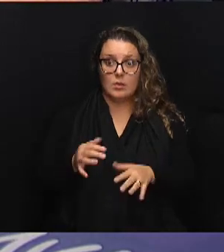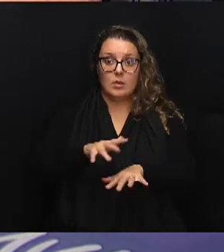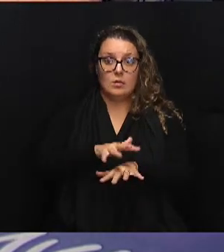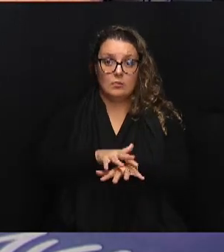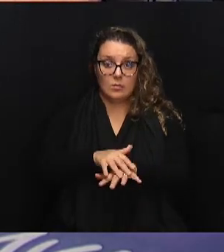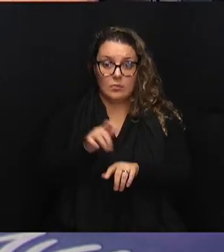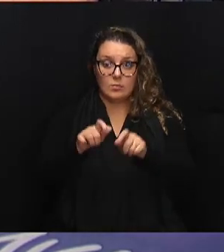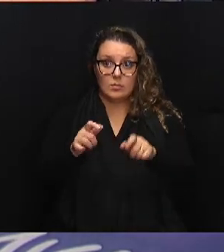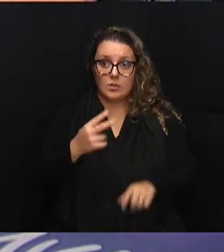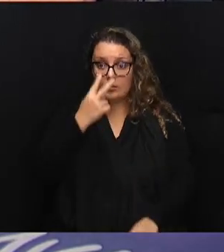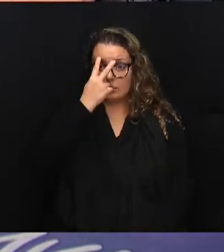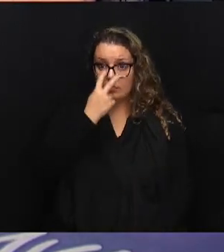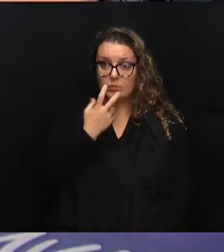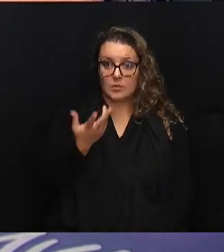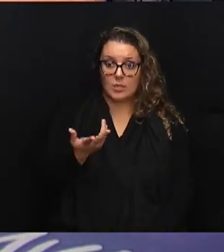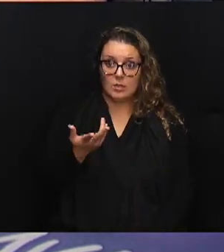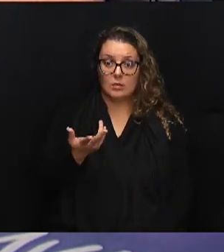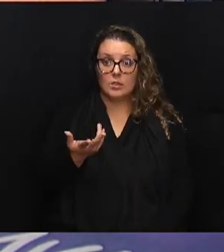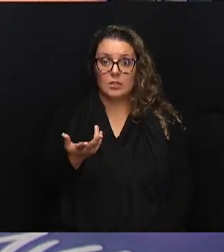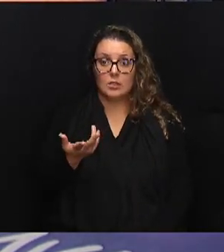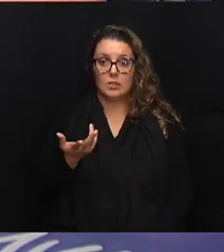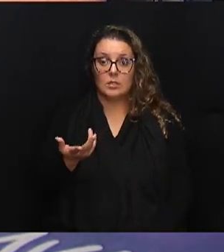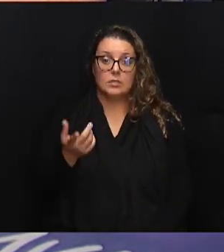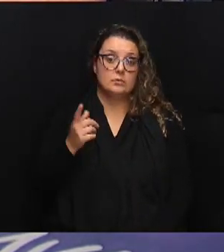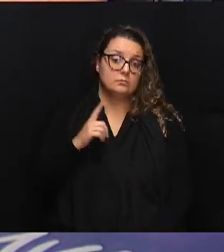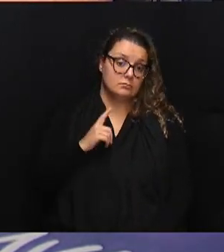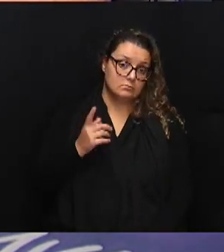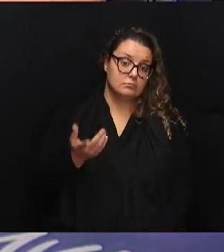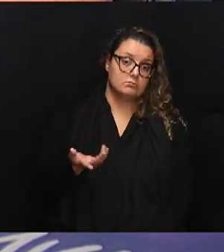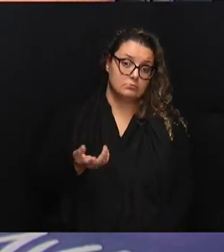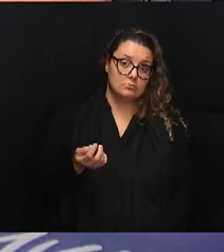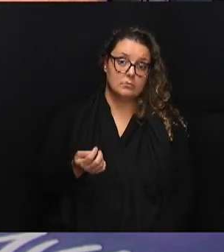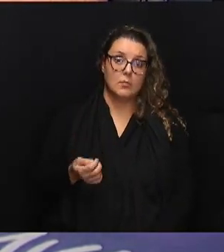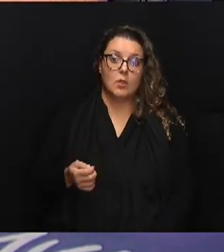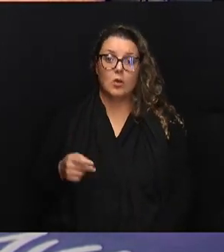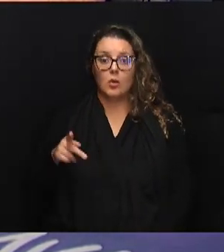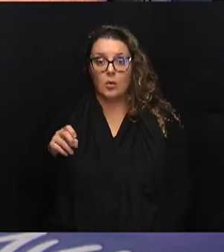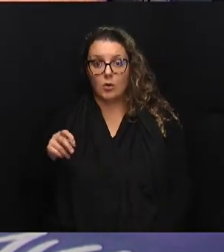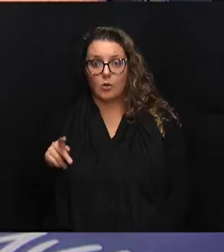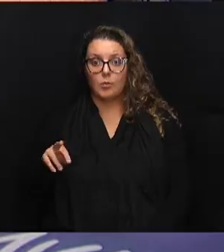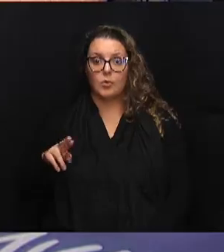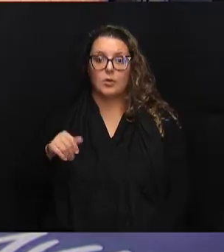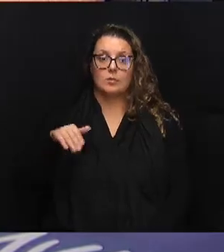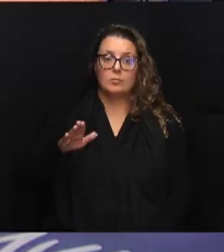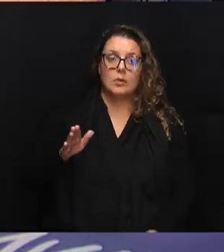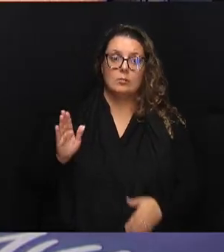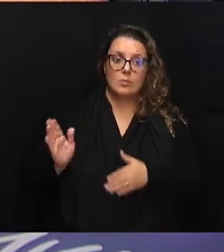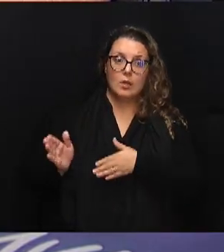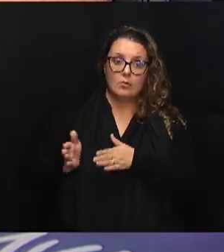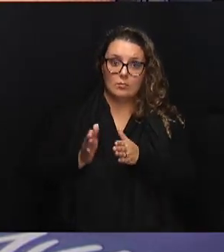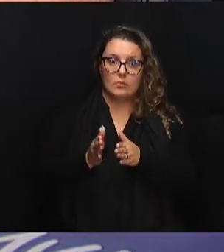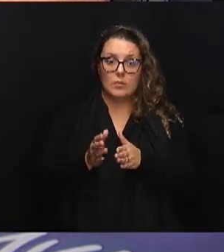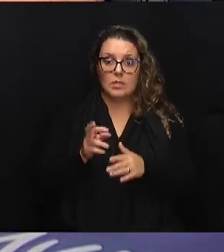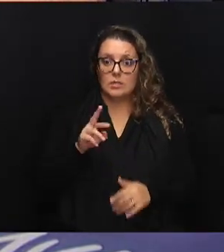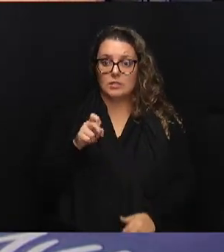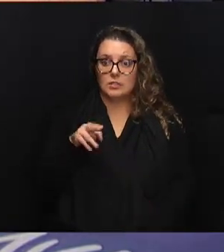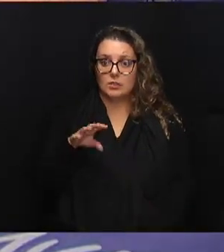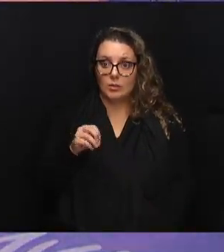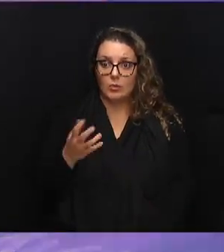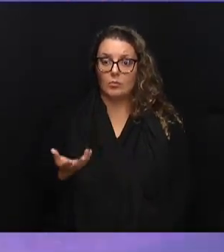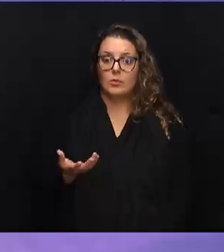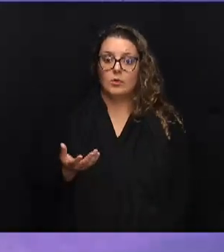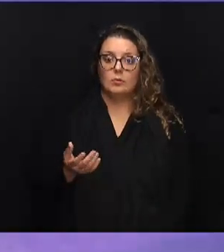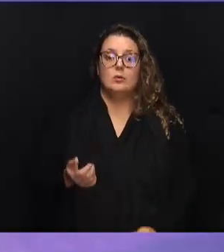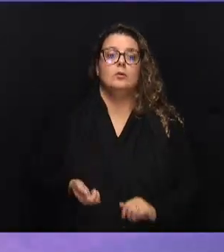pessoas com deficiência visual. Então assim, o poker tem cada vez mais caminhado para esse rumo, de transformar o esporte